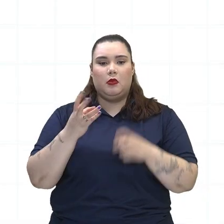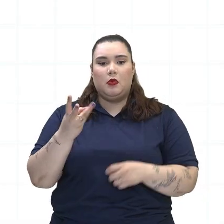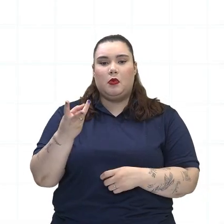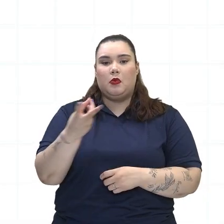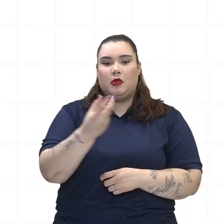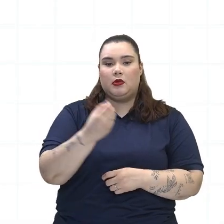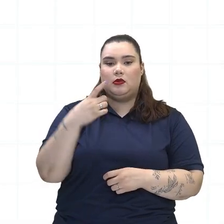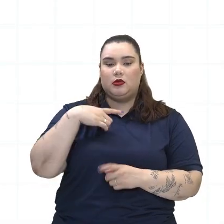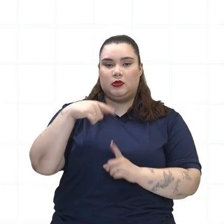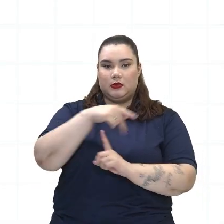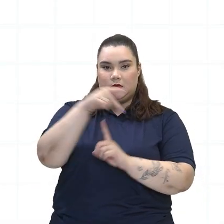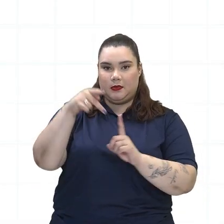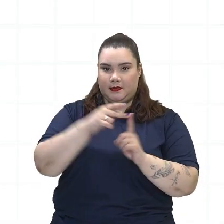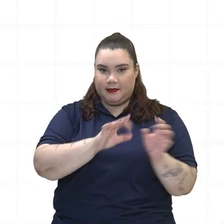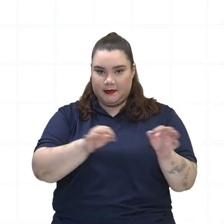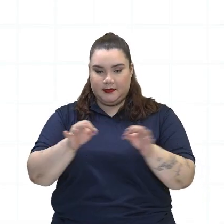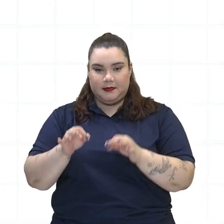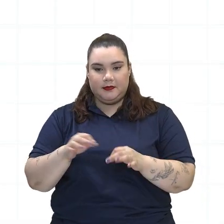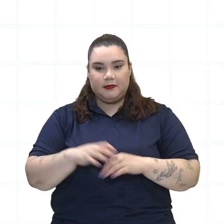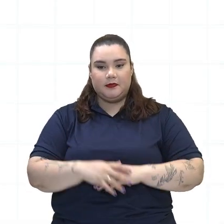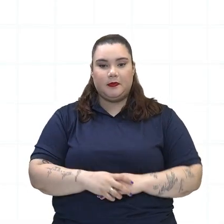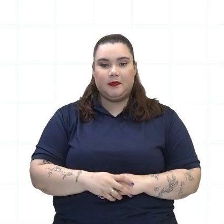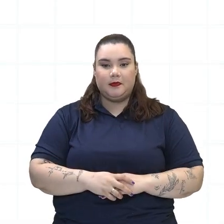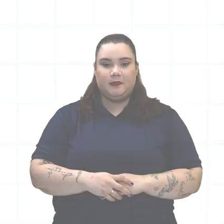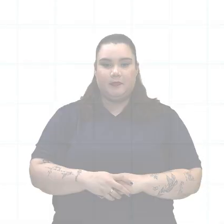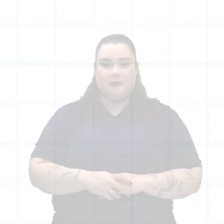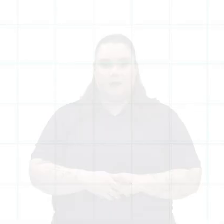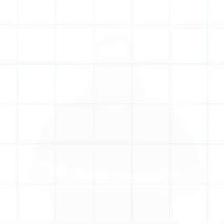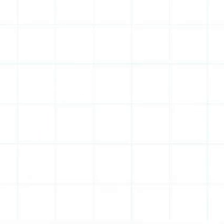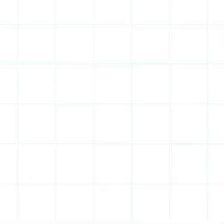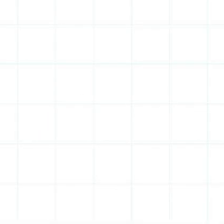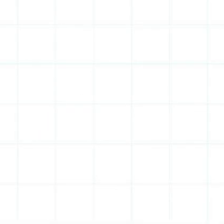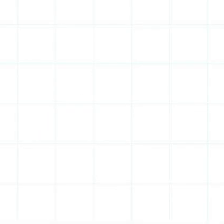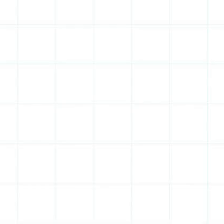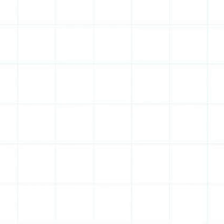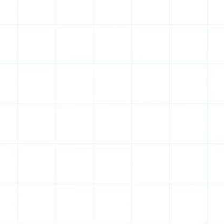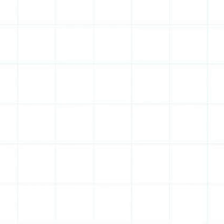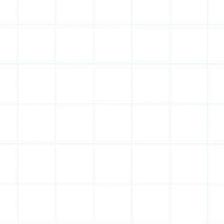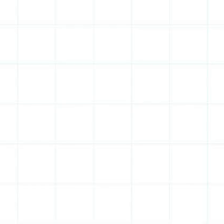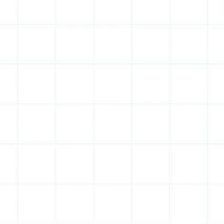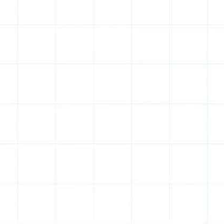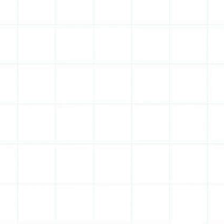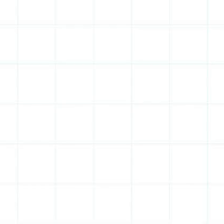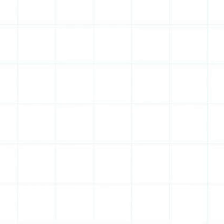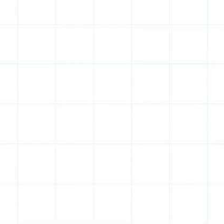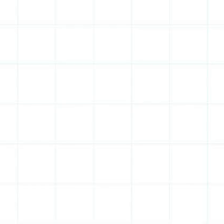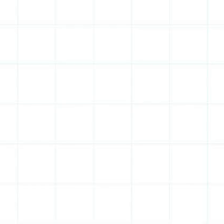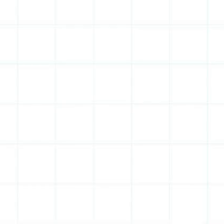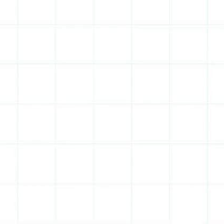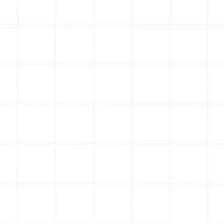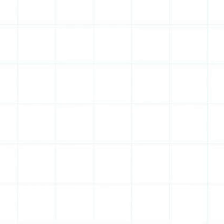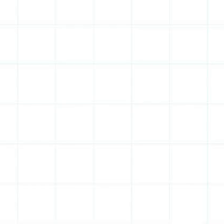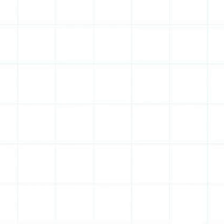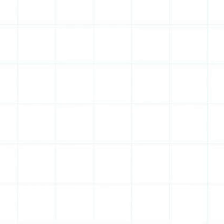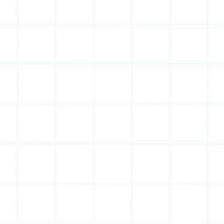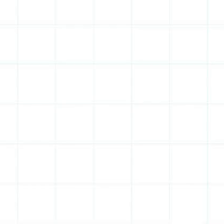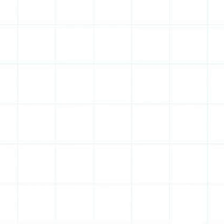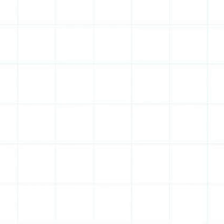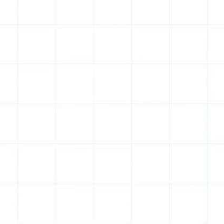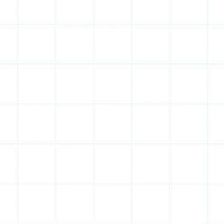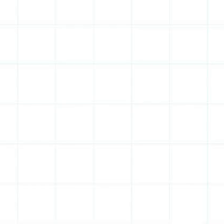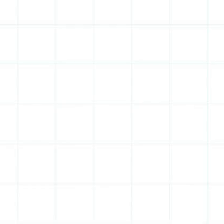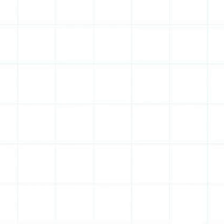de manejo. Lembra que elas precisam ter um plano de manejo para poder verificar como é que vai ser feita essa extração e a comercialização